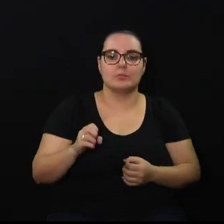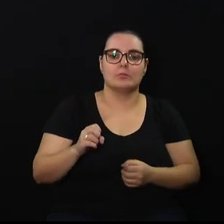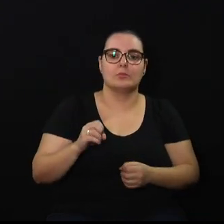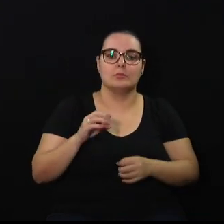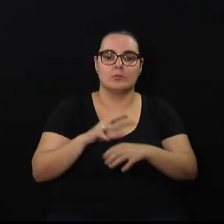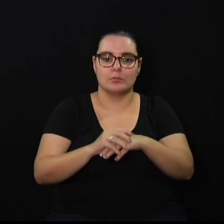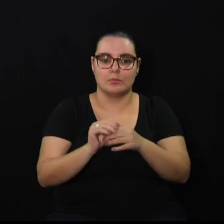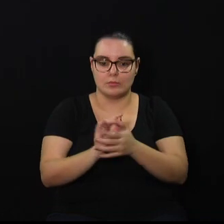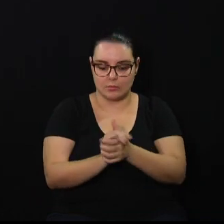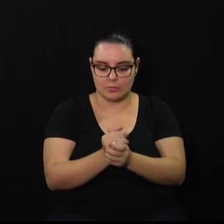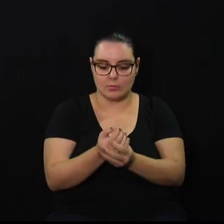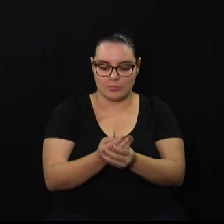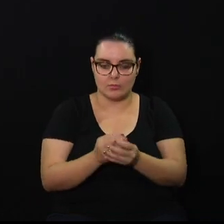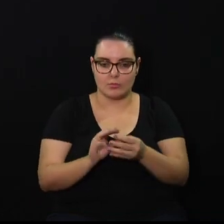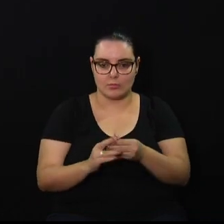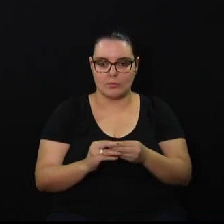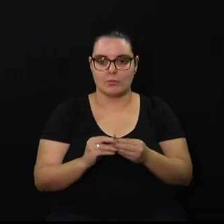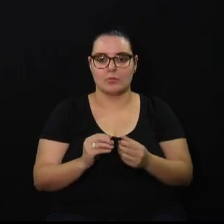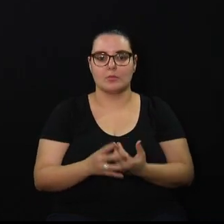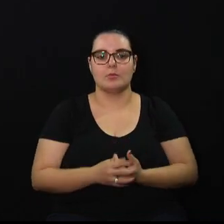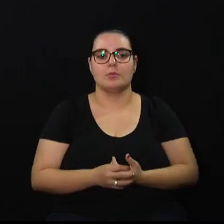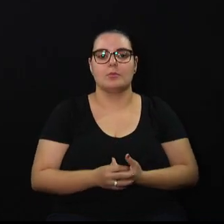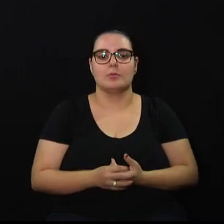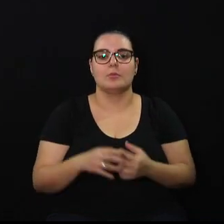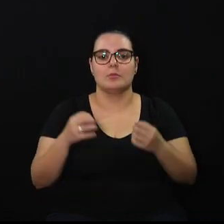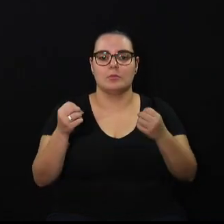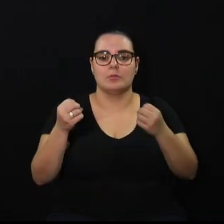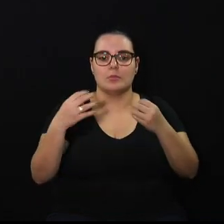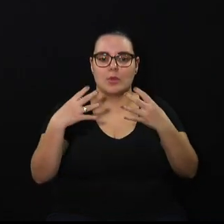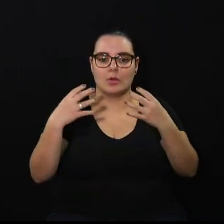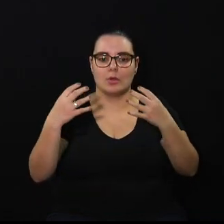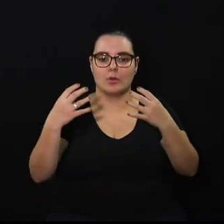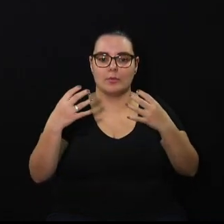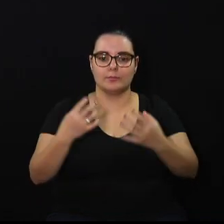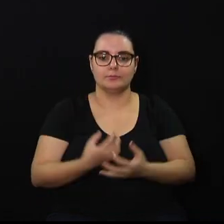patil né e eu sei só umas luzes